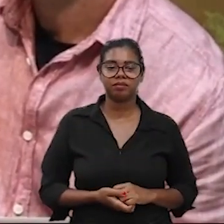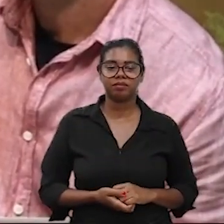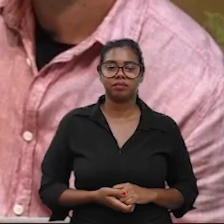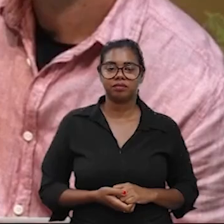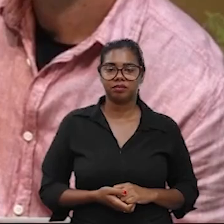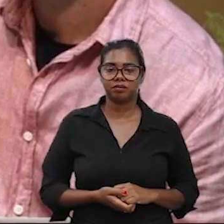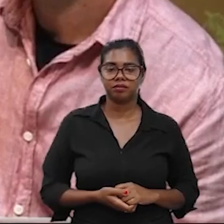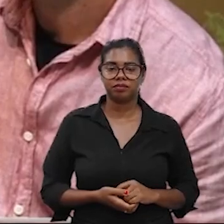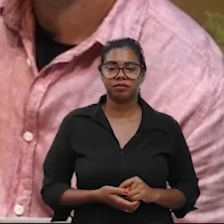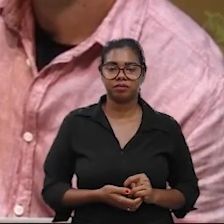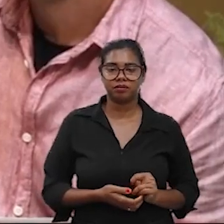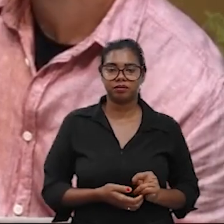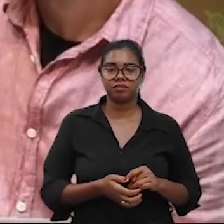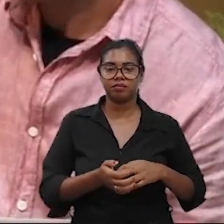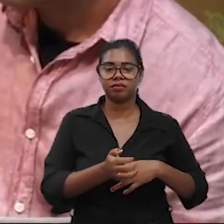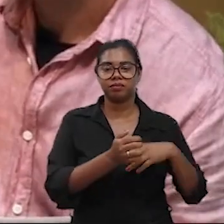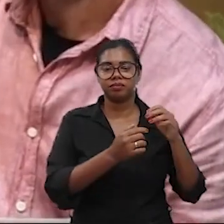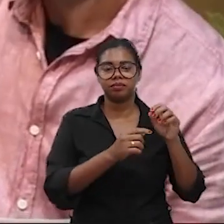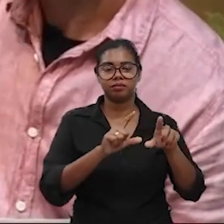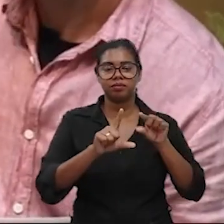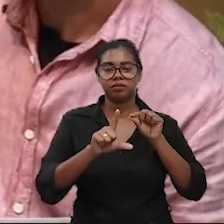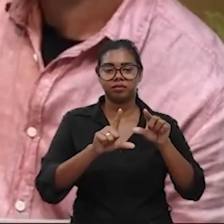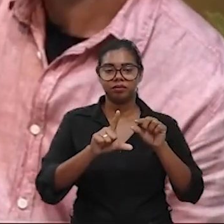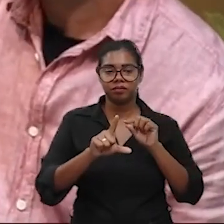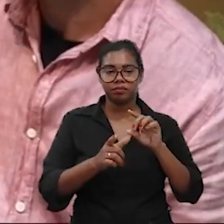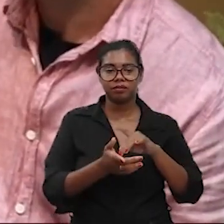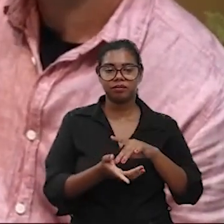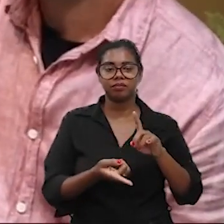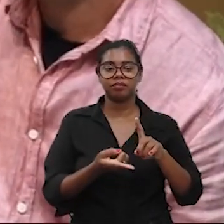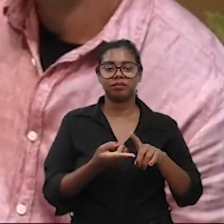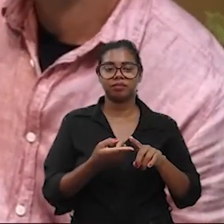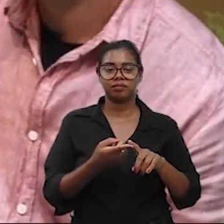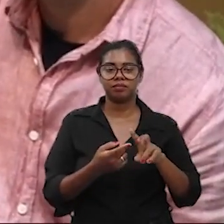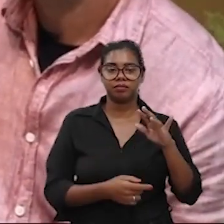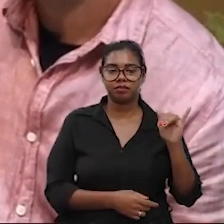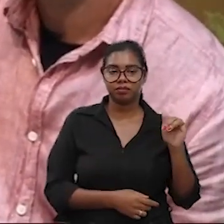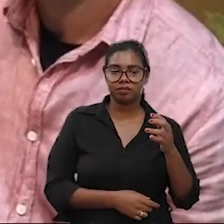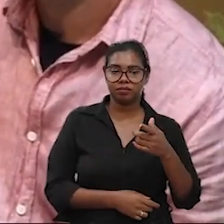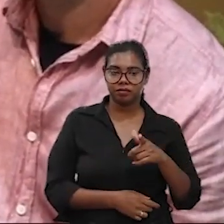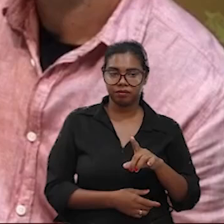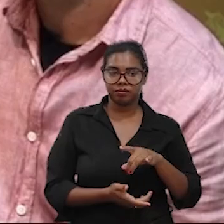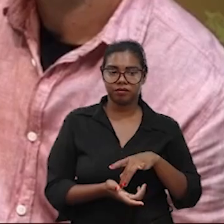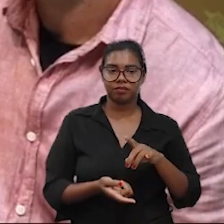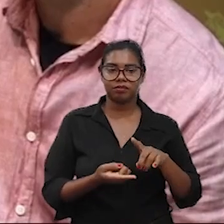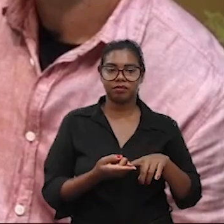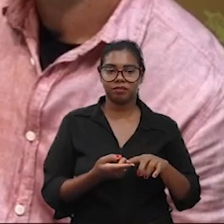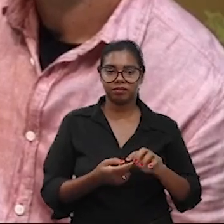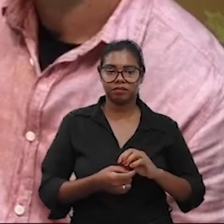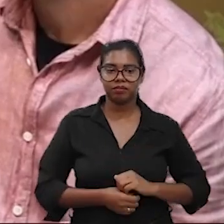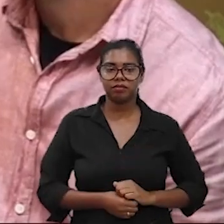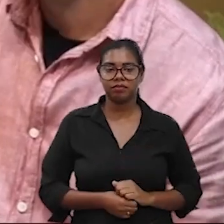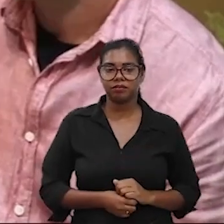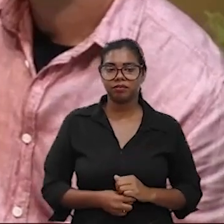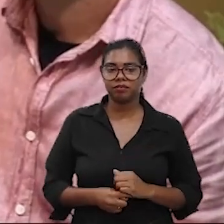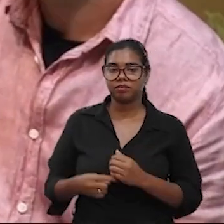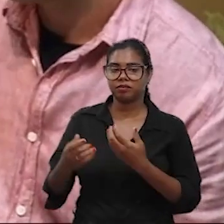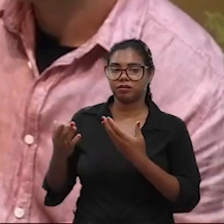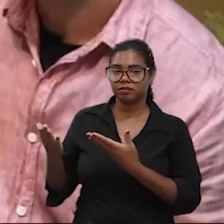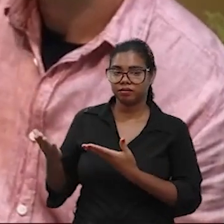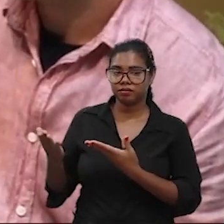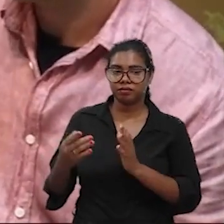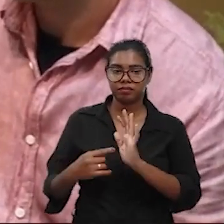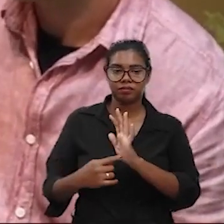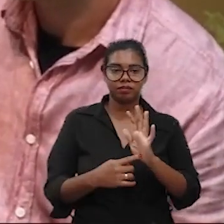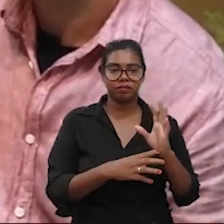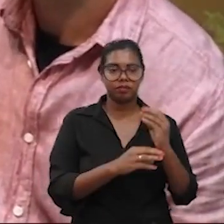momento, selecionar o que vai e o que não vai, né? Então eu estou ali como um canal. Sim. Então eu sempre